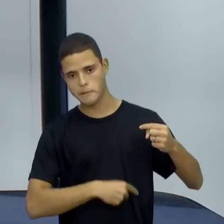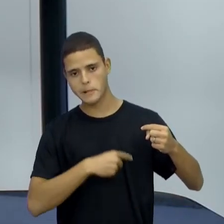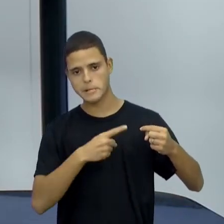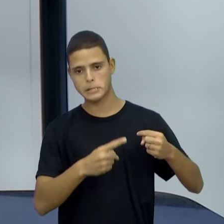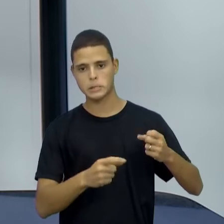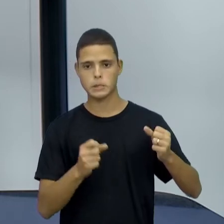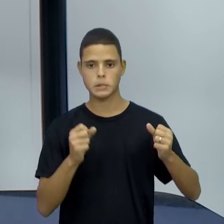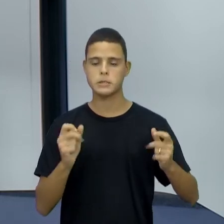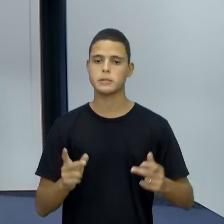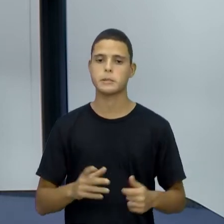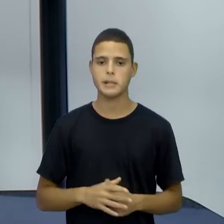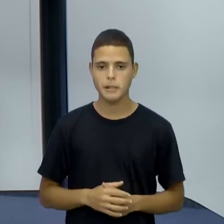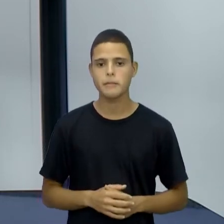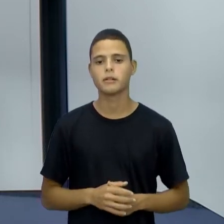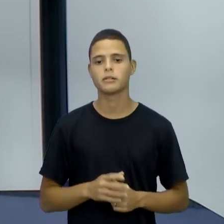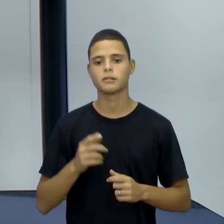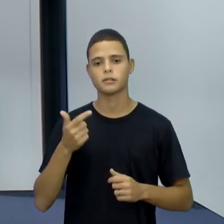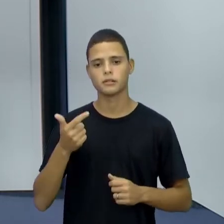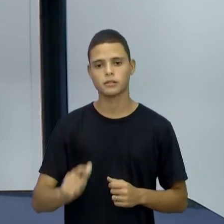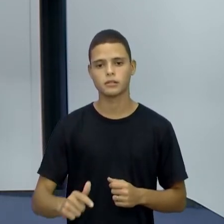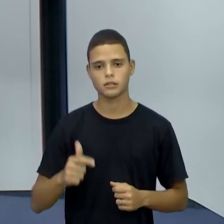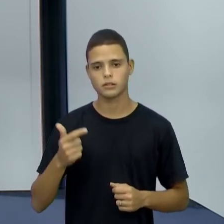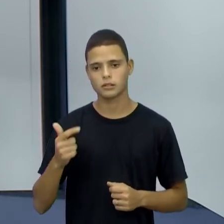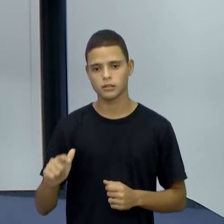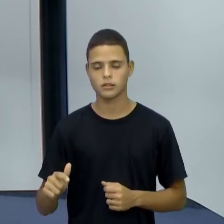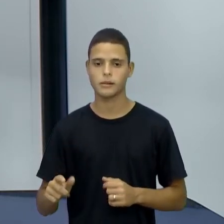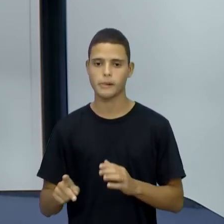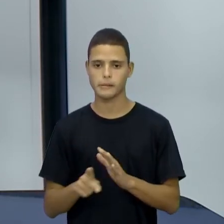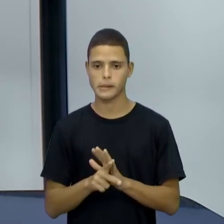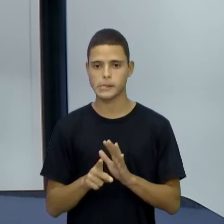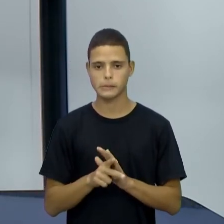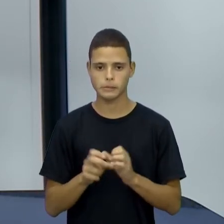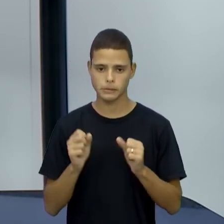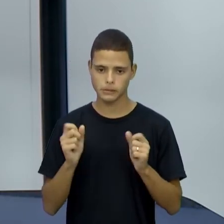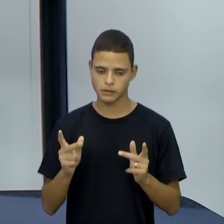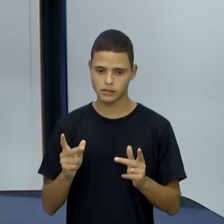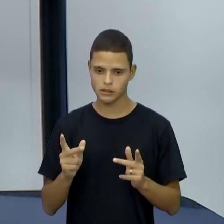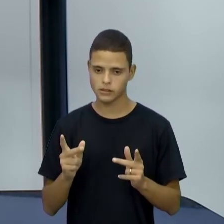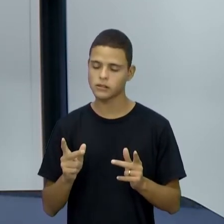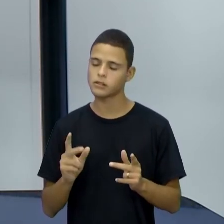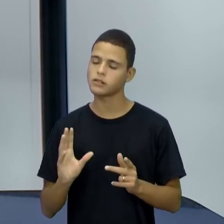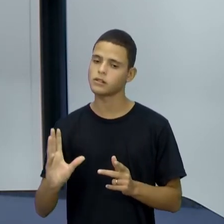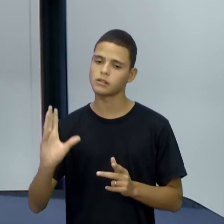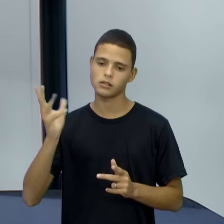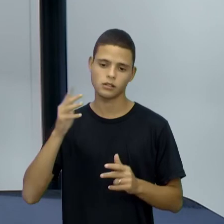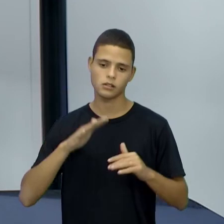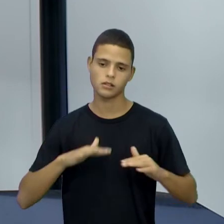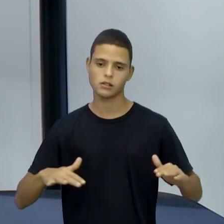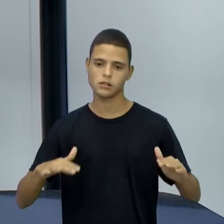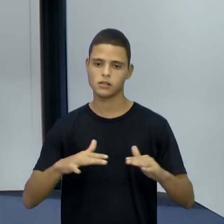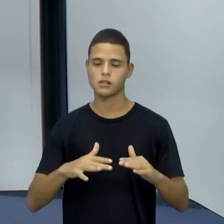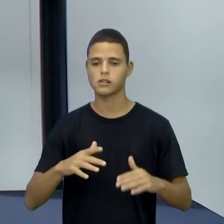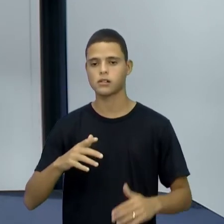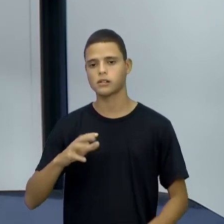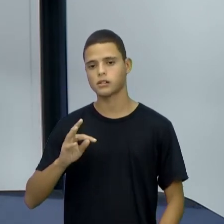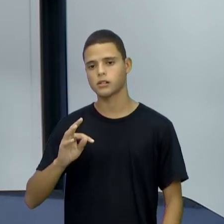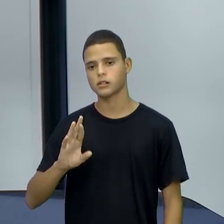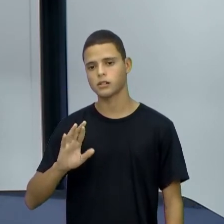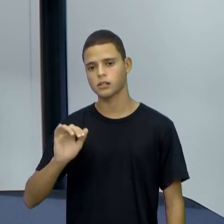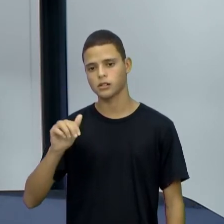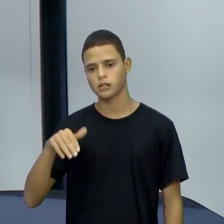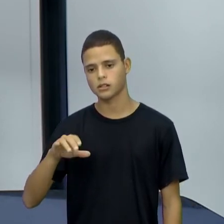esse processo se repete, tal qual lá na geotérmica, tá bom? Isso acontece com todas as termoelétricas. A